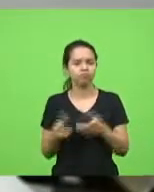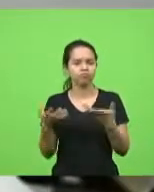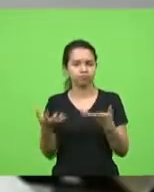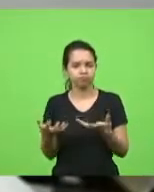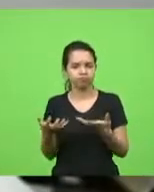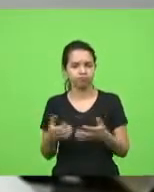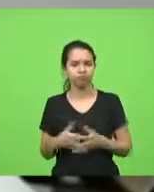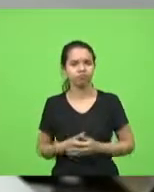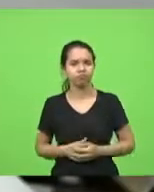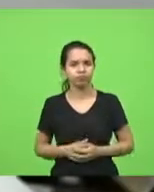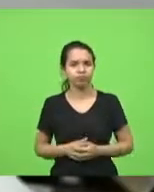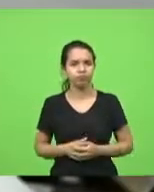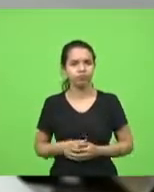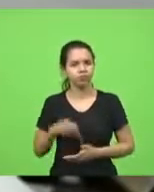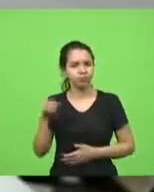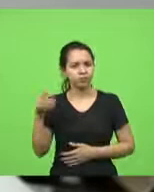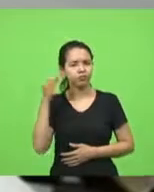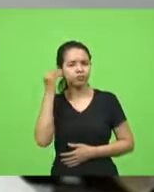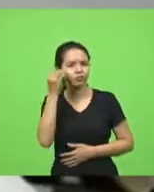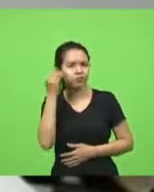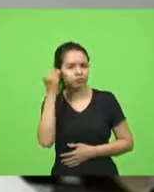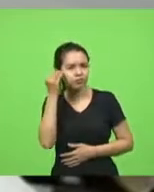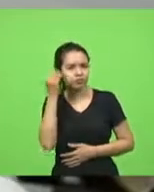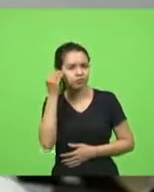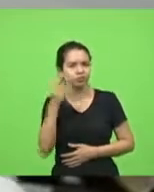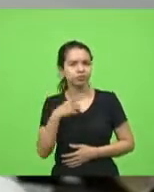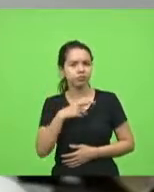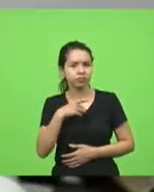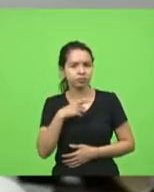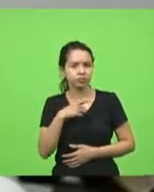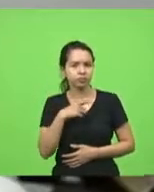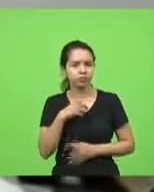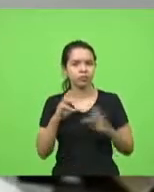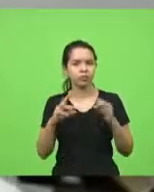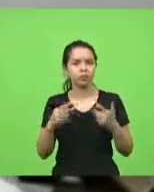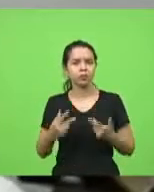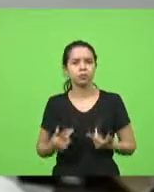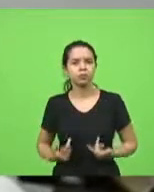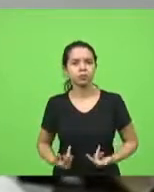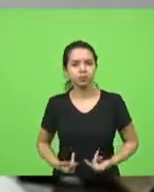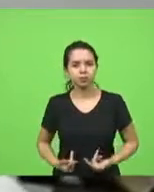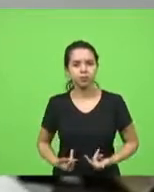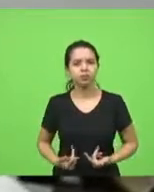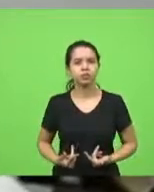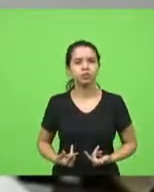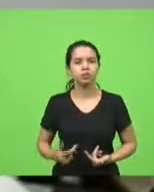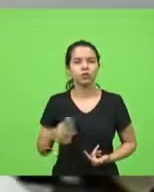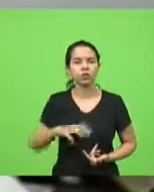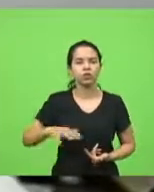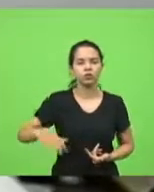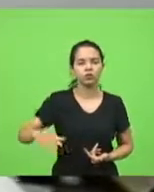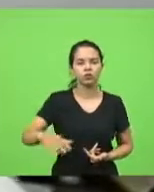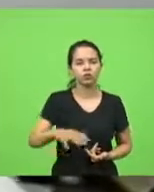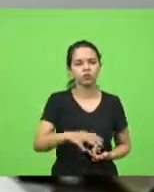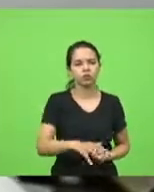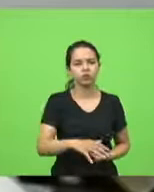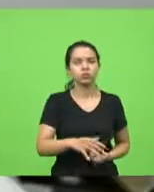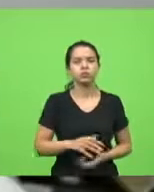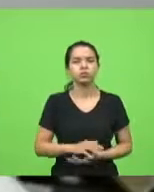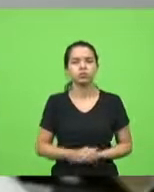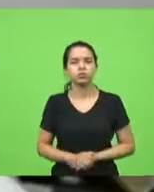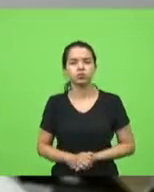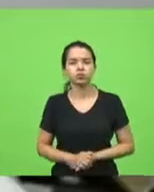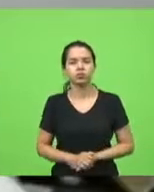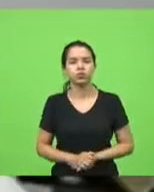uma experiência grande, com uma humanização em todos os sentidos. Então, vai aqui